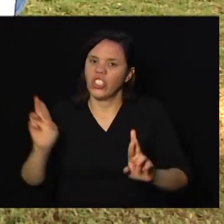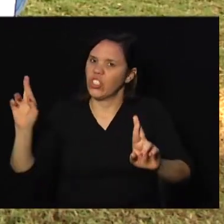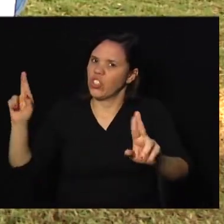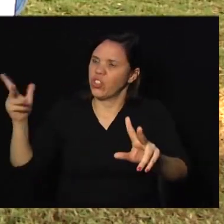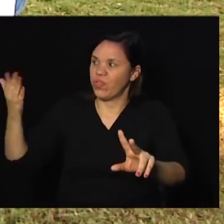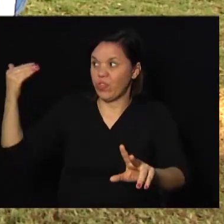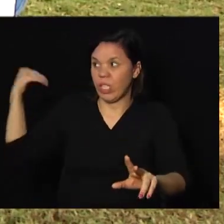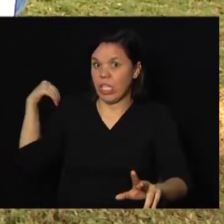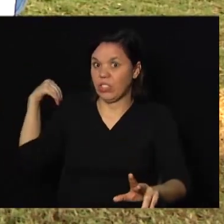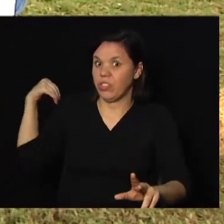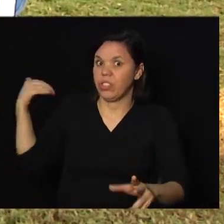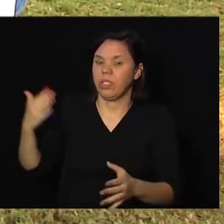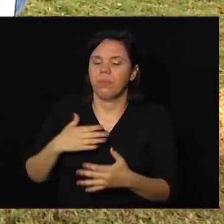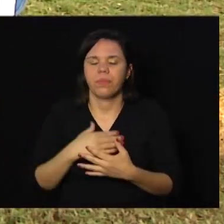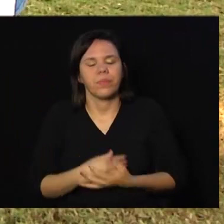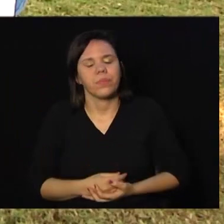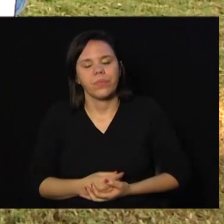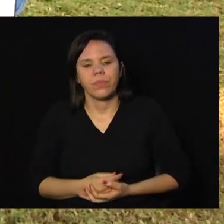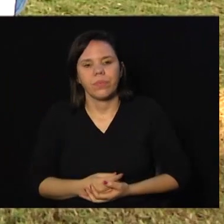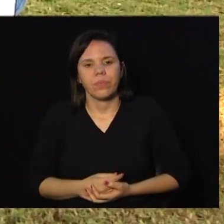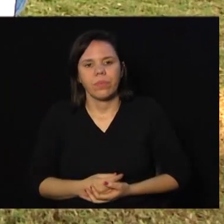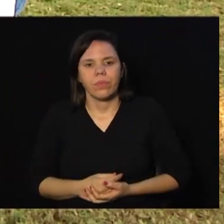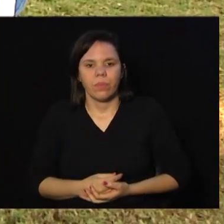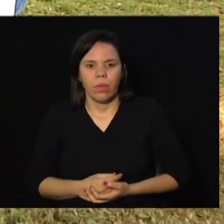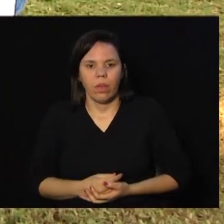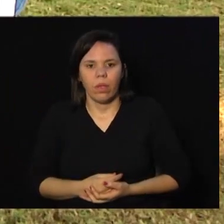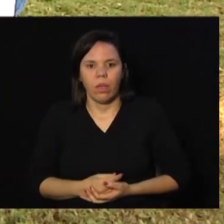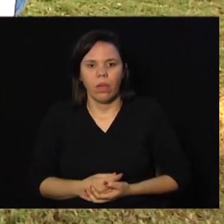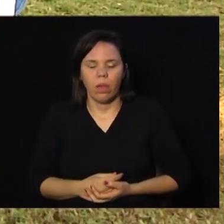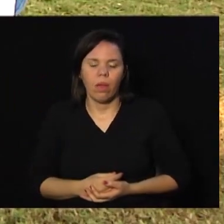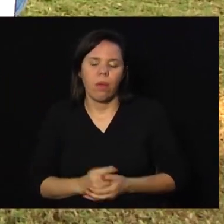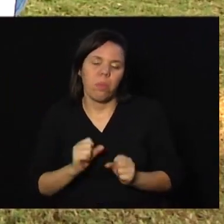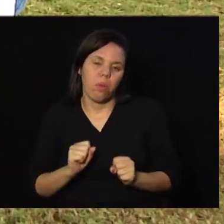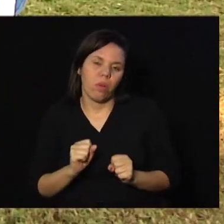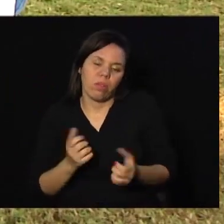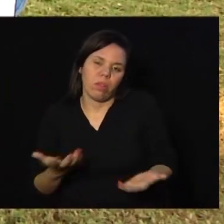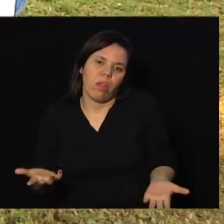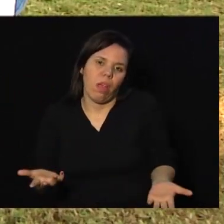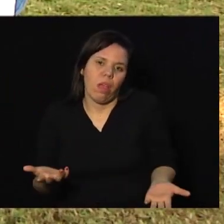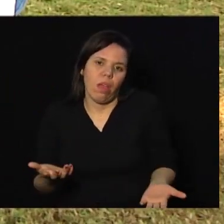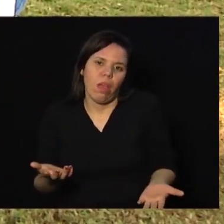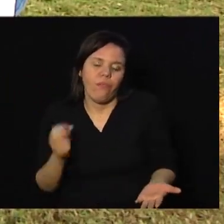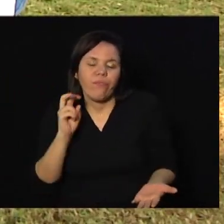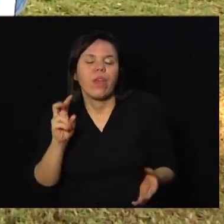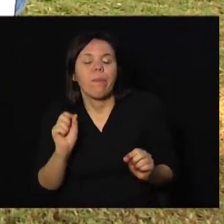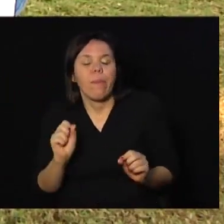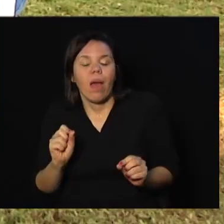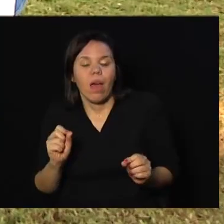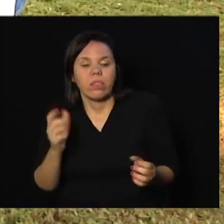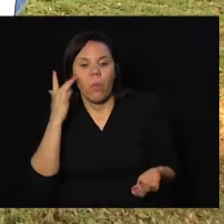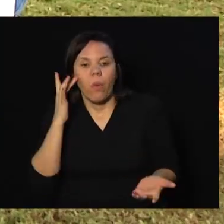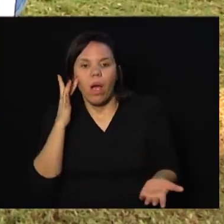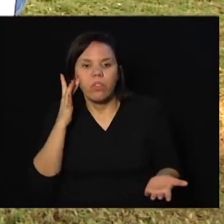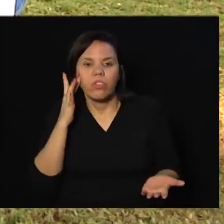diferentes do que na nossa época, né? Não posso reclamar, é lógico, mas hoje seria